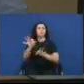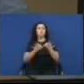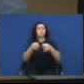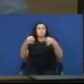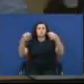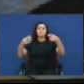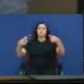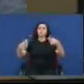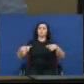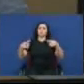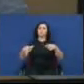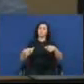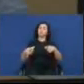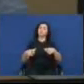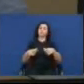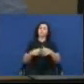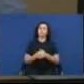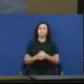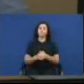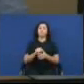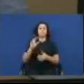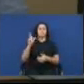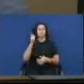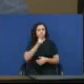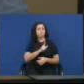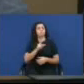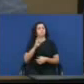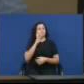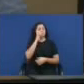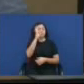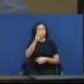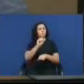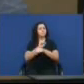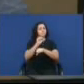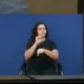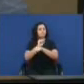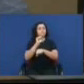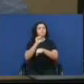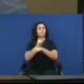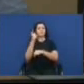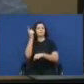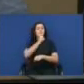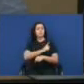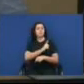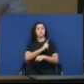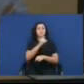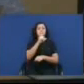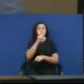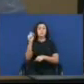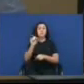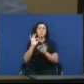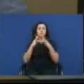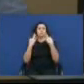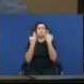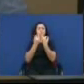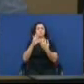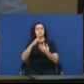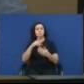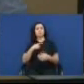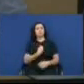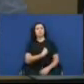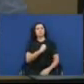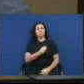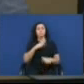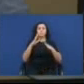do assentamento Elizabeth Teixeira. Vai acontecer. Nós temos esperança que aquelas mais de 100 famílias que estão